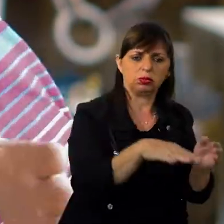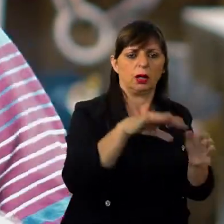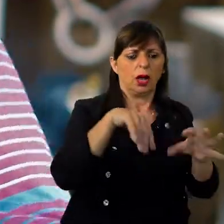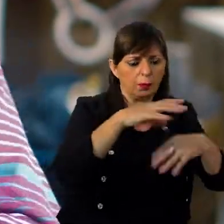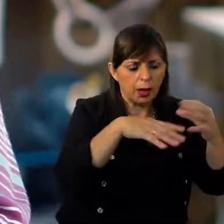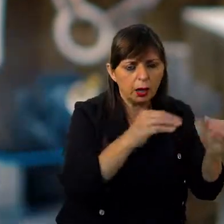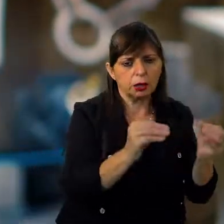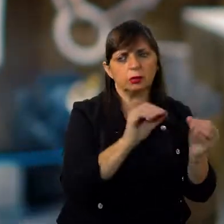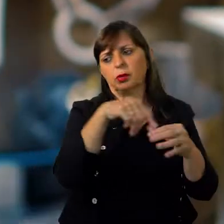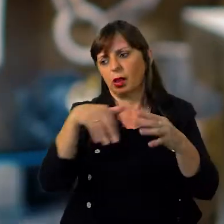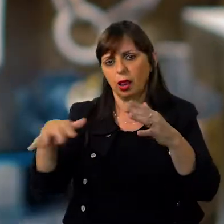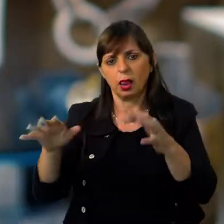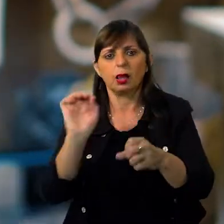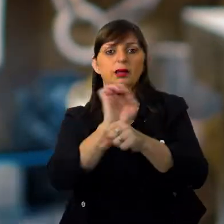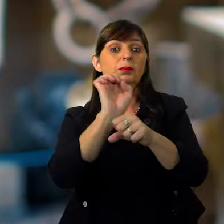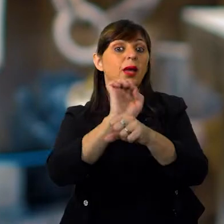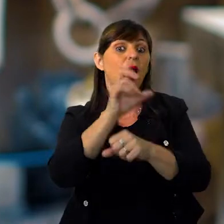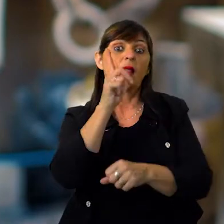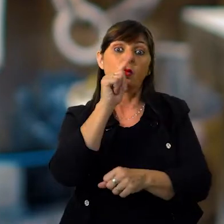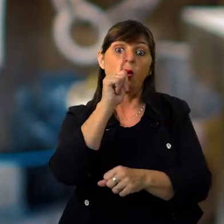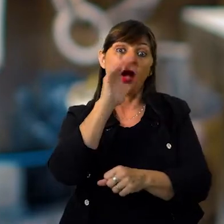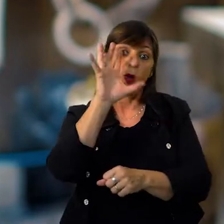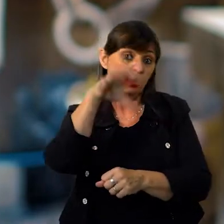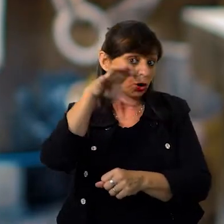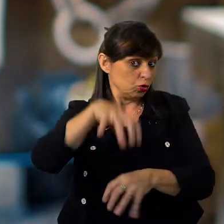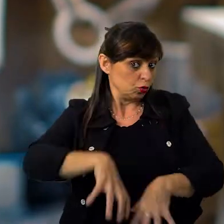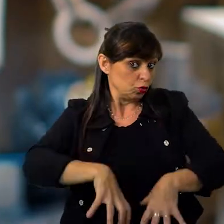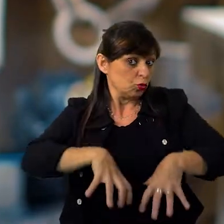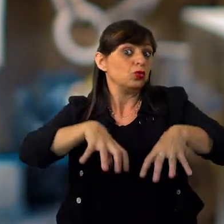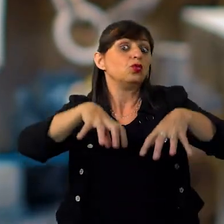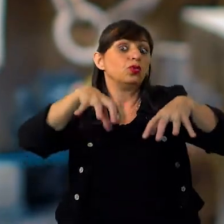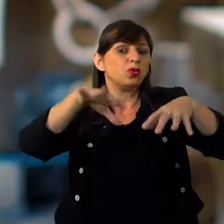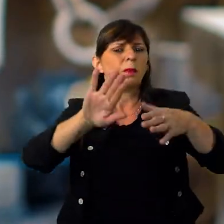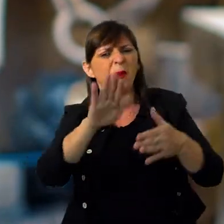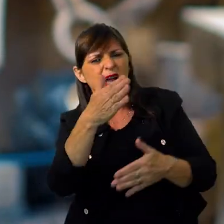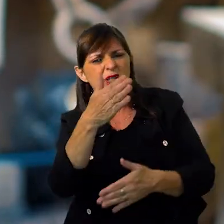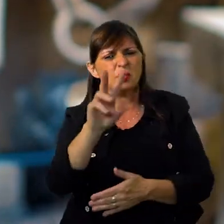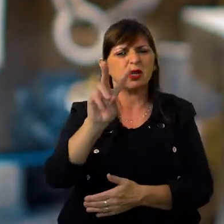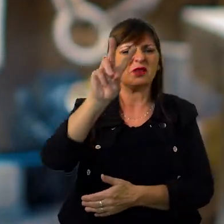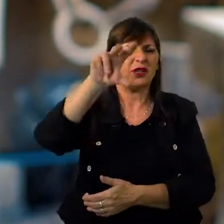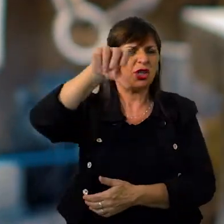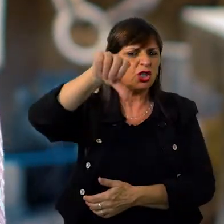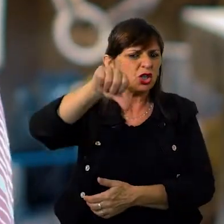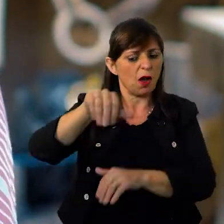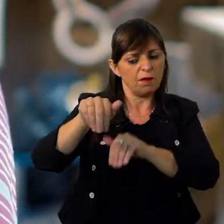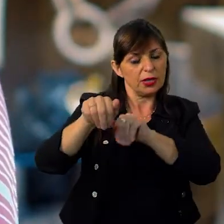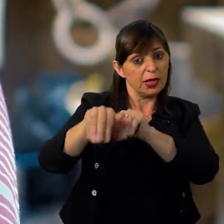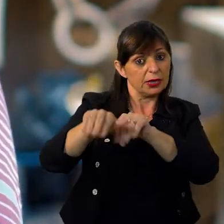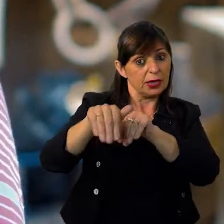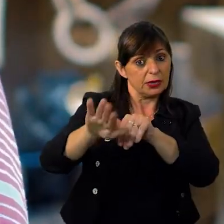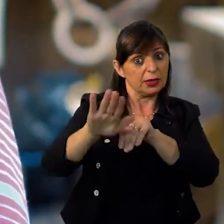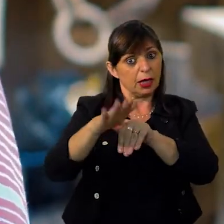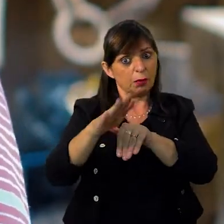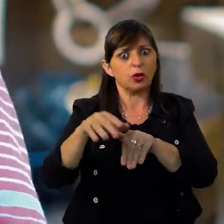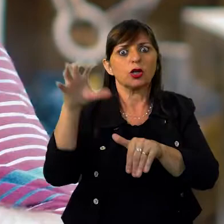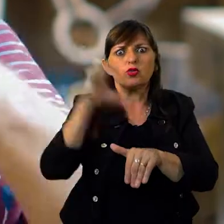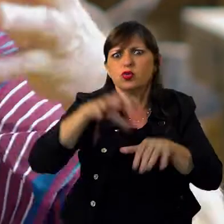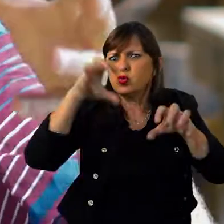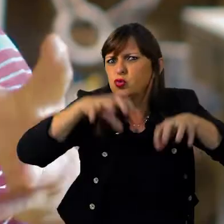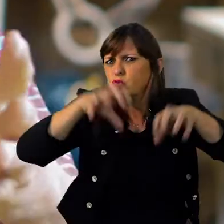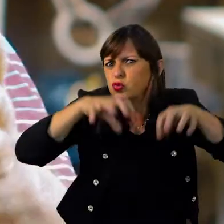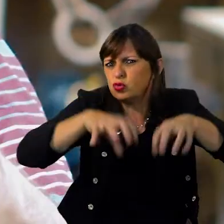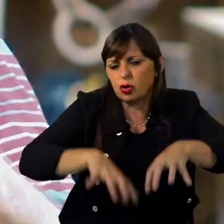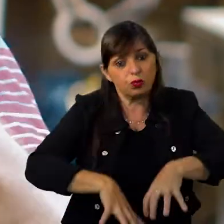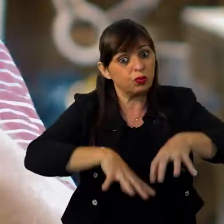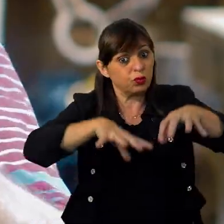balsa era o ano todo extraindo joga no rio e vai amar ando bom São Miguel é o padroeiro né o dos balseiros